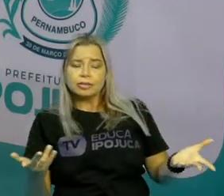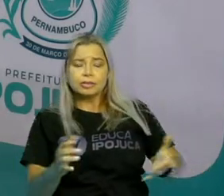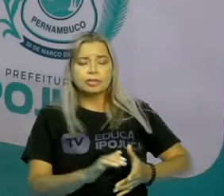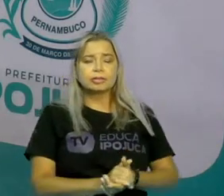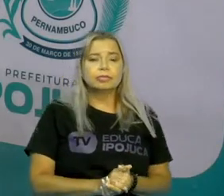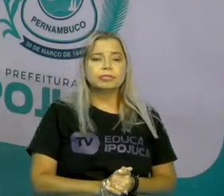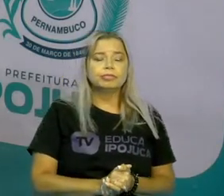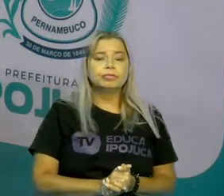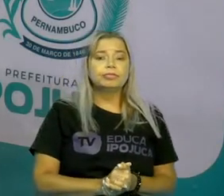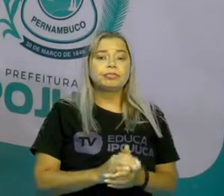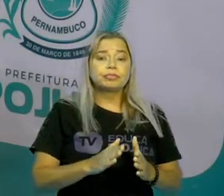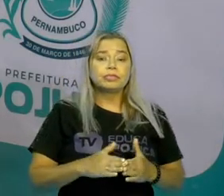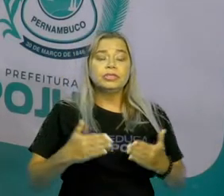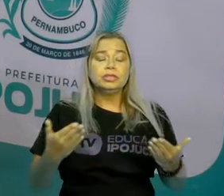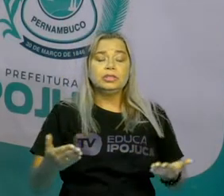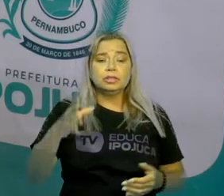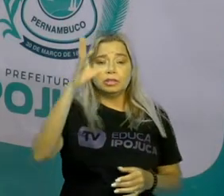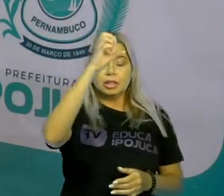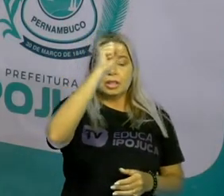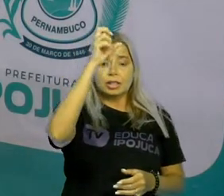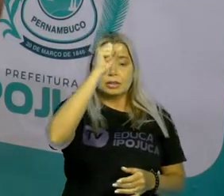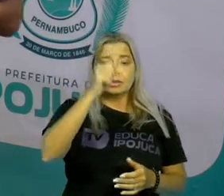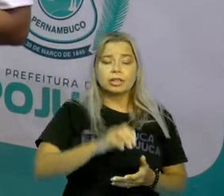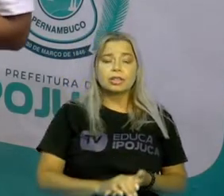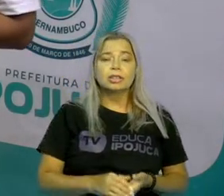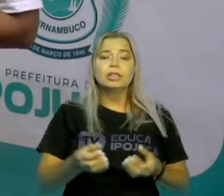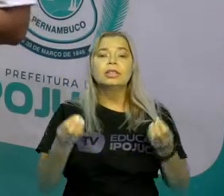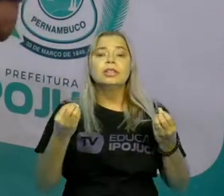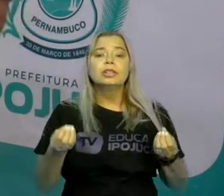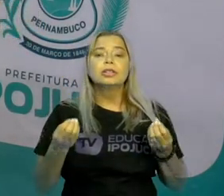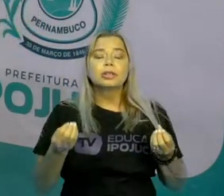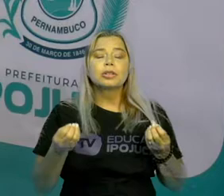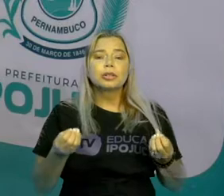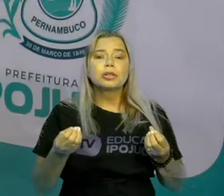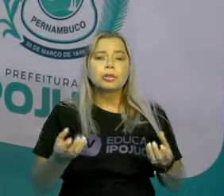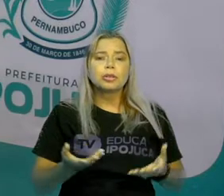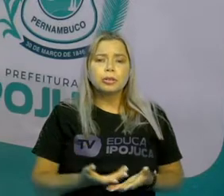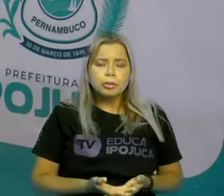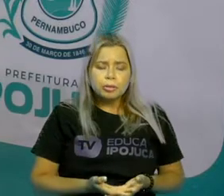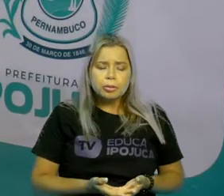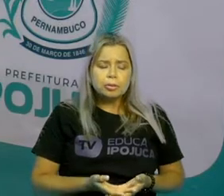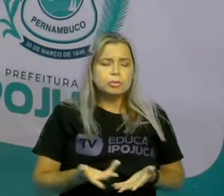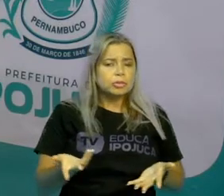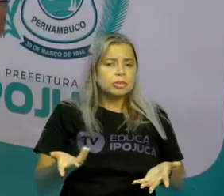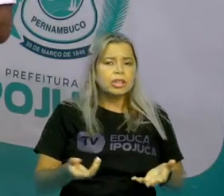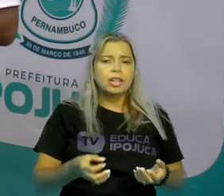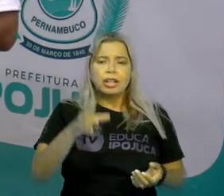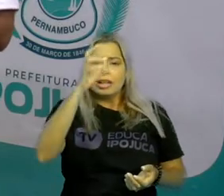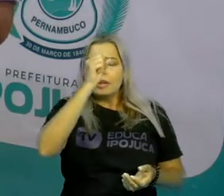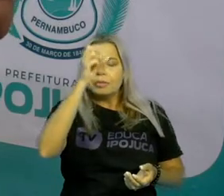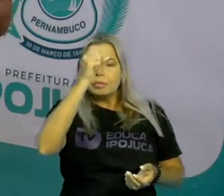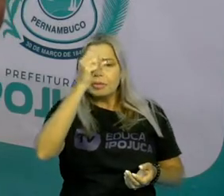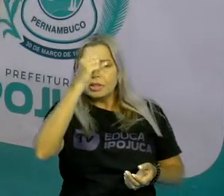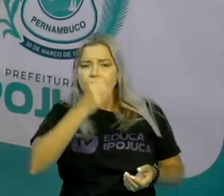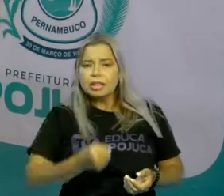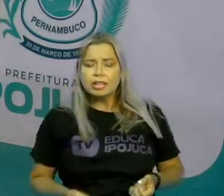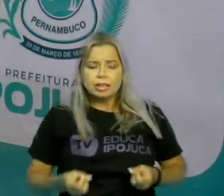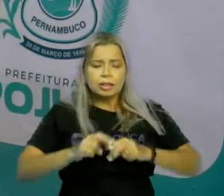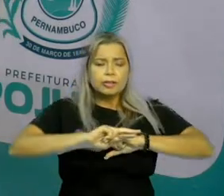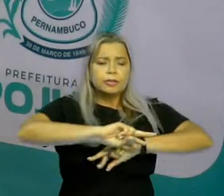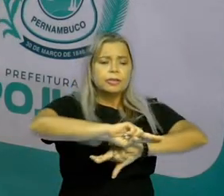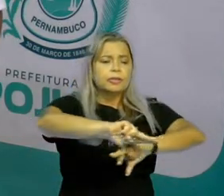Nós iremos debater aqui na nossa aula como descrever por meio de múltiplas linguagens, corporal,